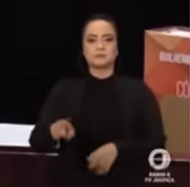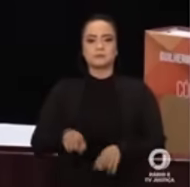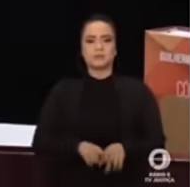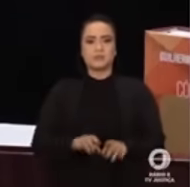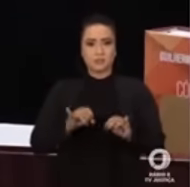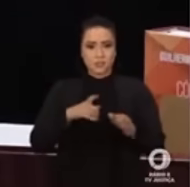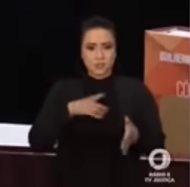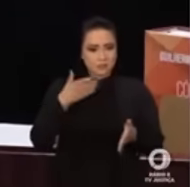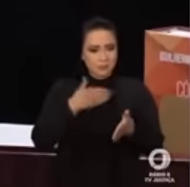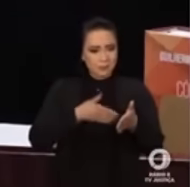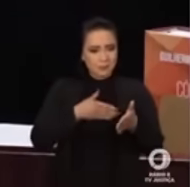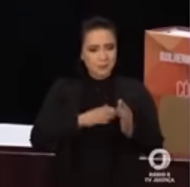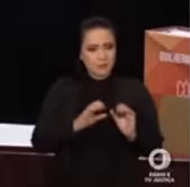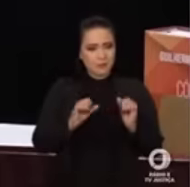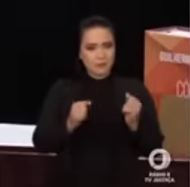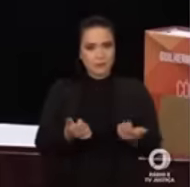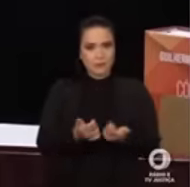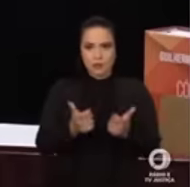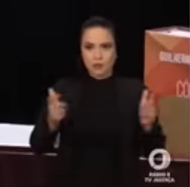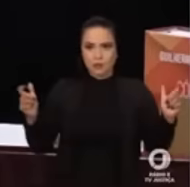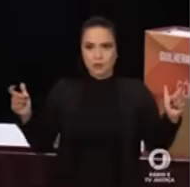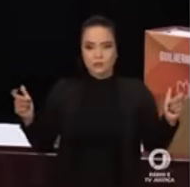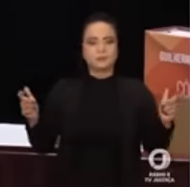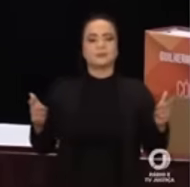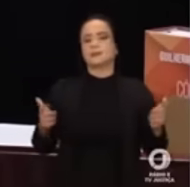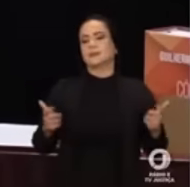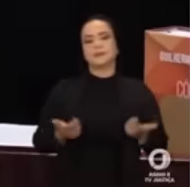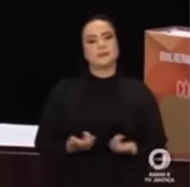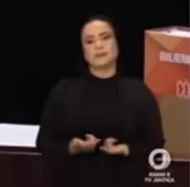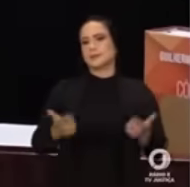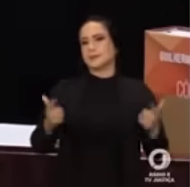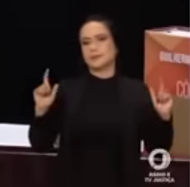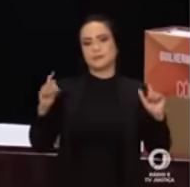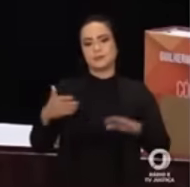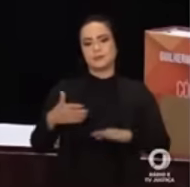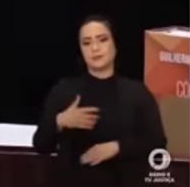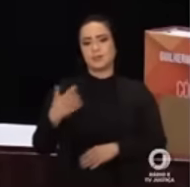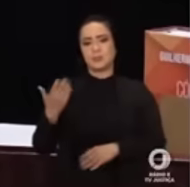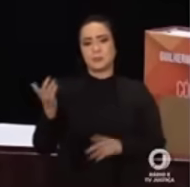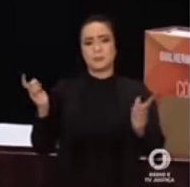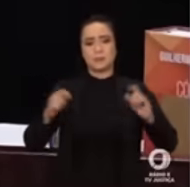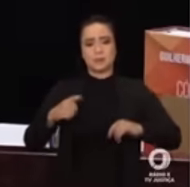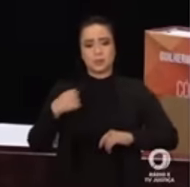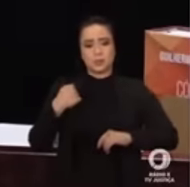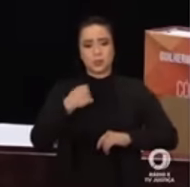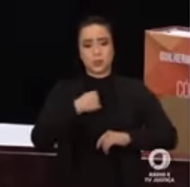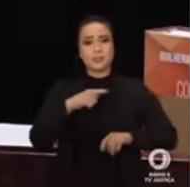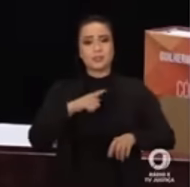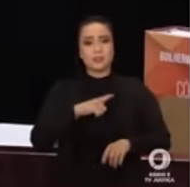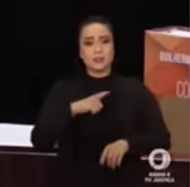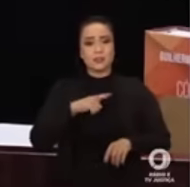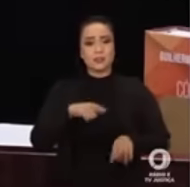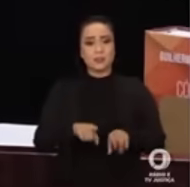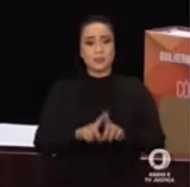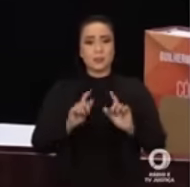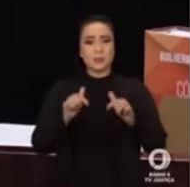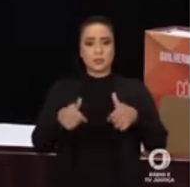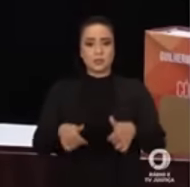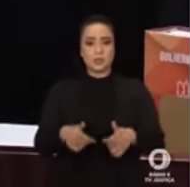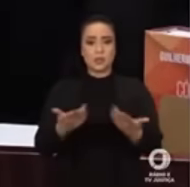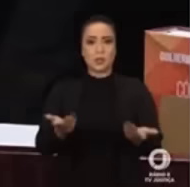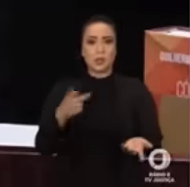tão grande, nós não poderíamos ter todo o acervo que a gente tem, inclusive pela atuação tanto